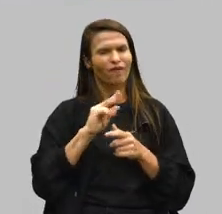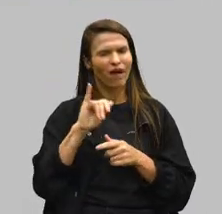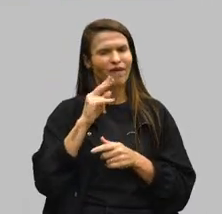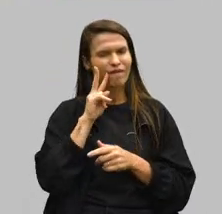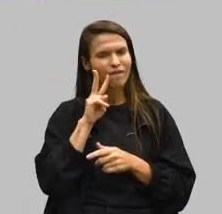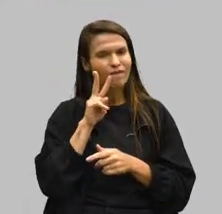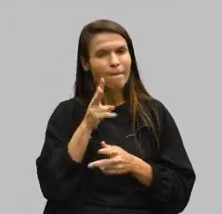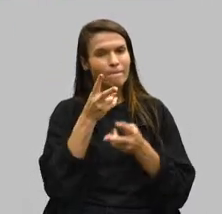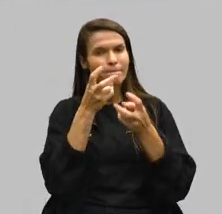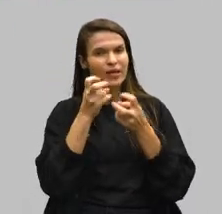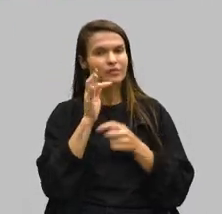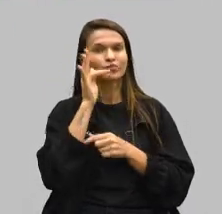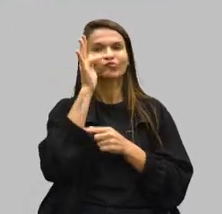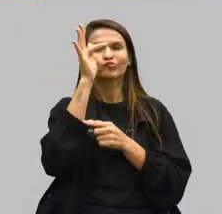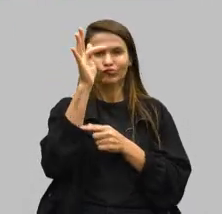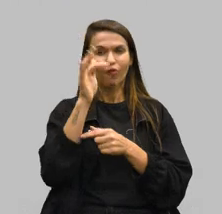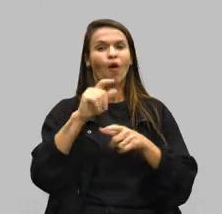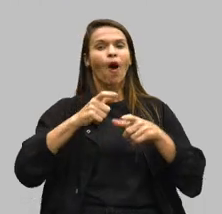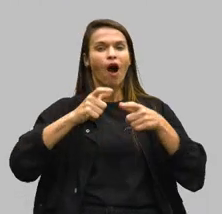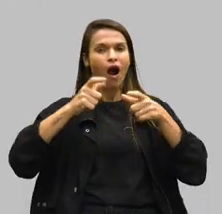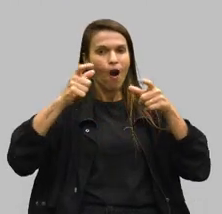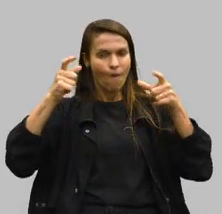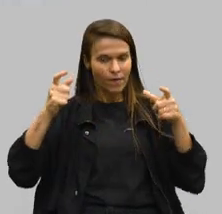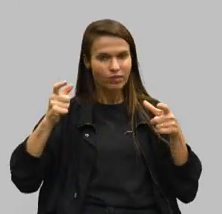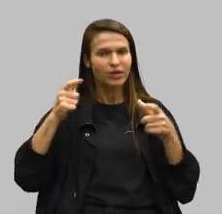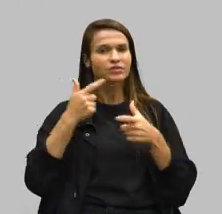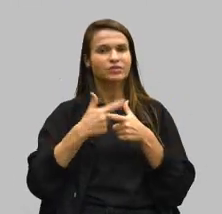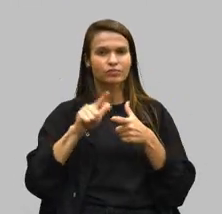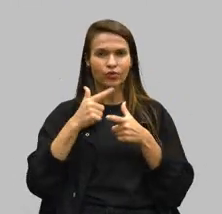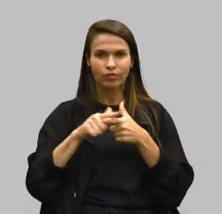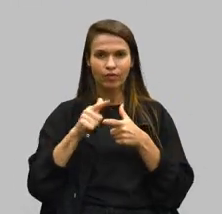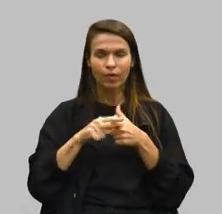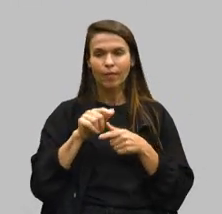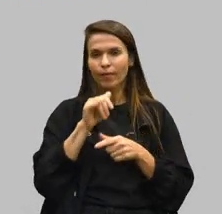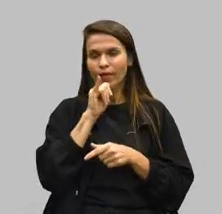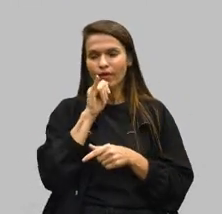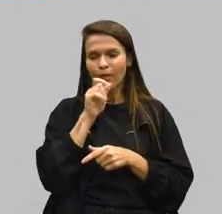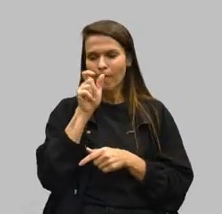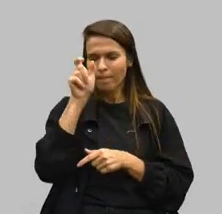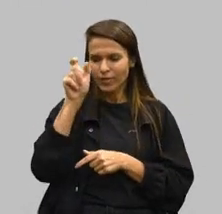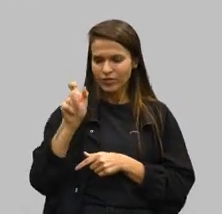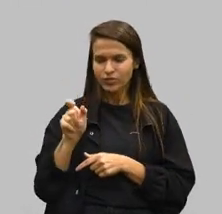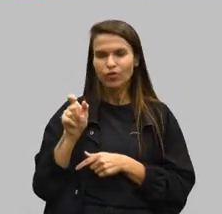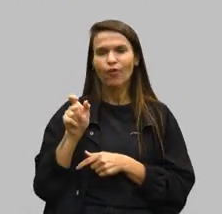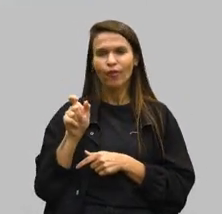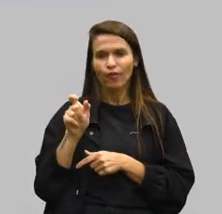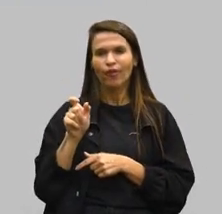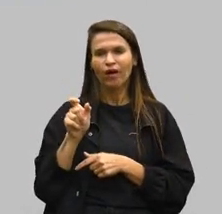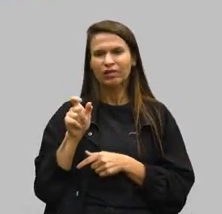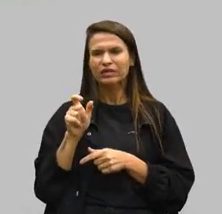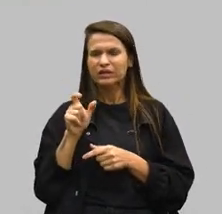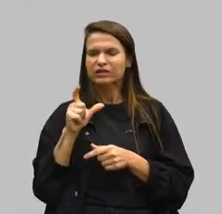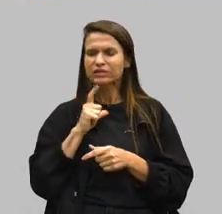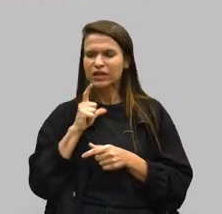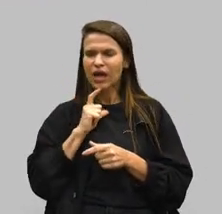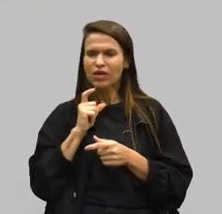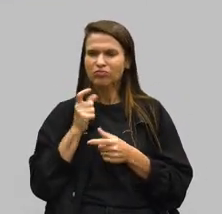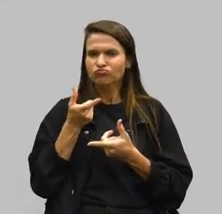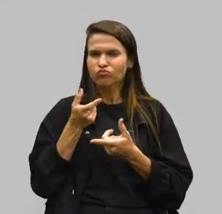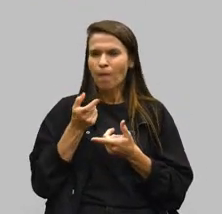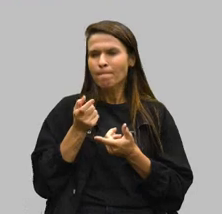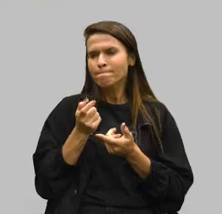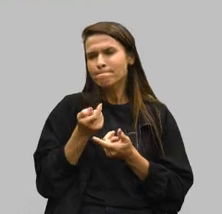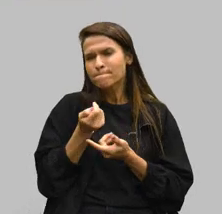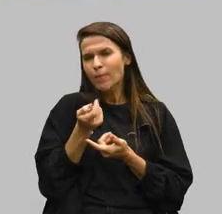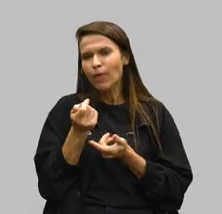aumentar e muito a despeito de você pegar uma pessoa com uma pouca quantidade de drogas e não deixar ela presa Isso